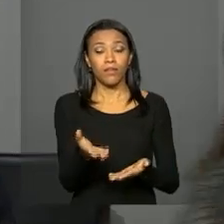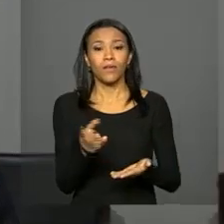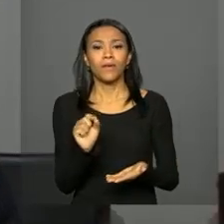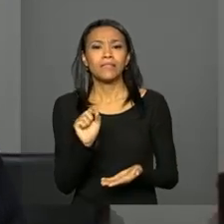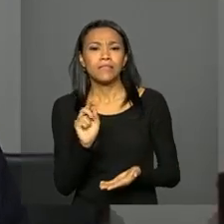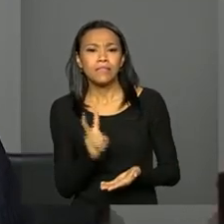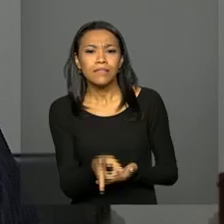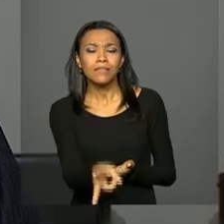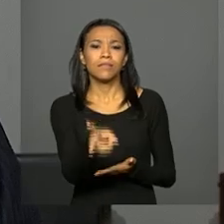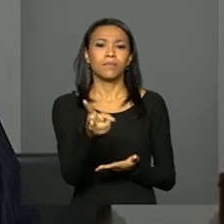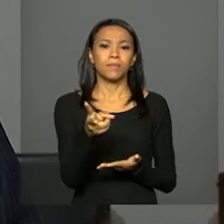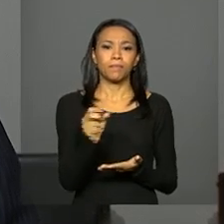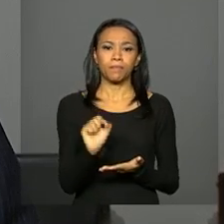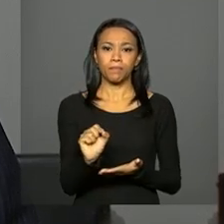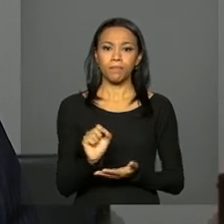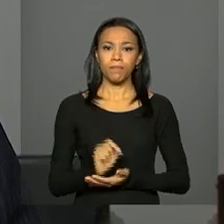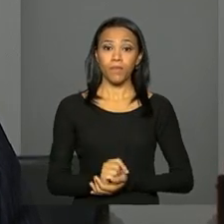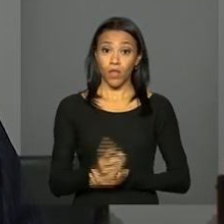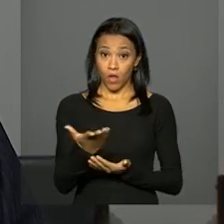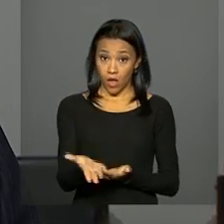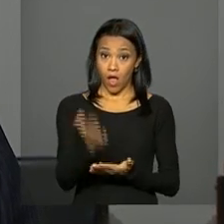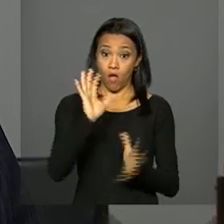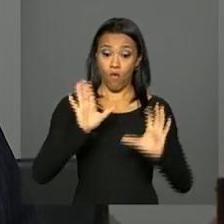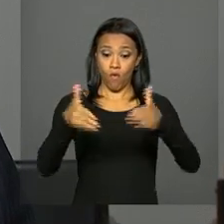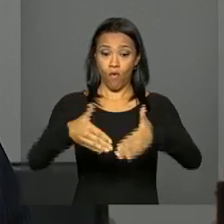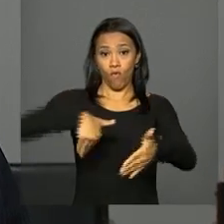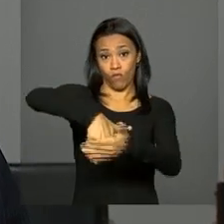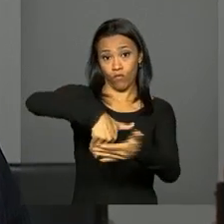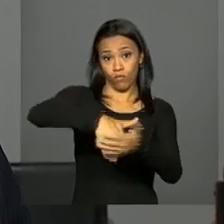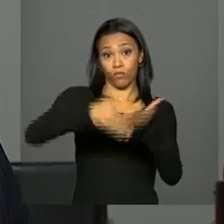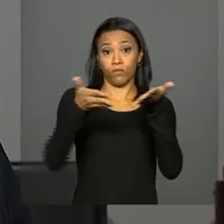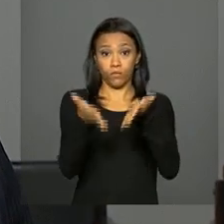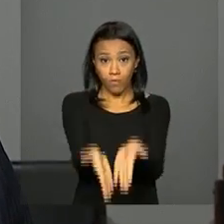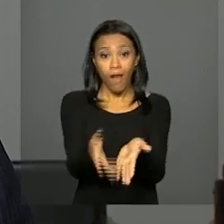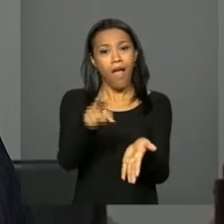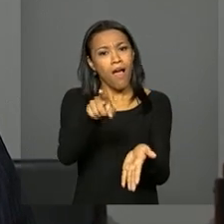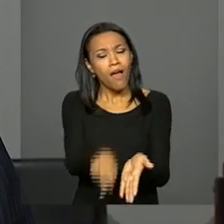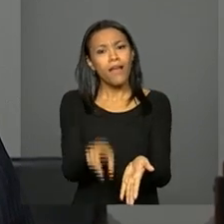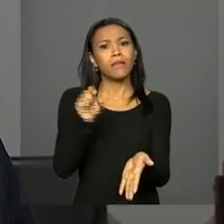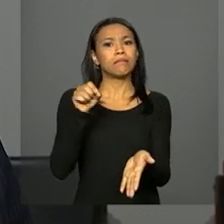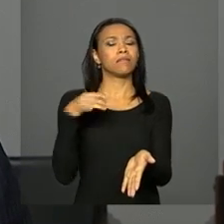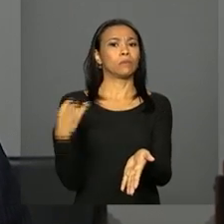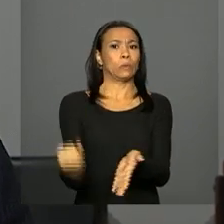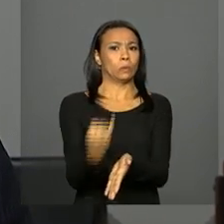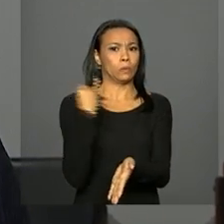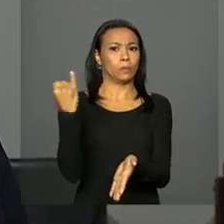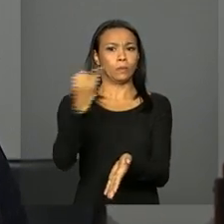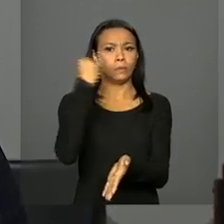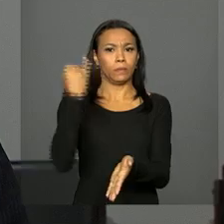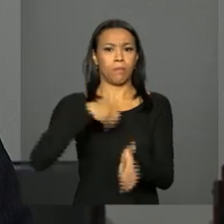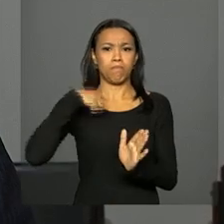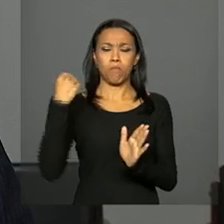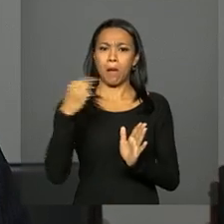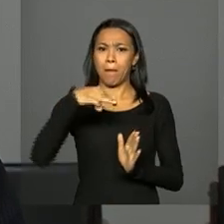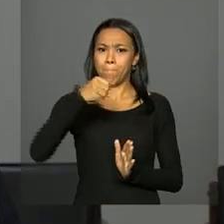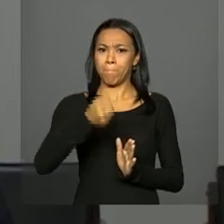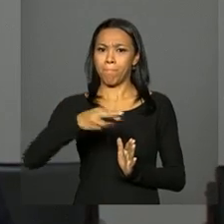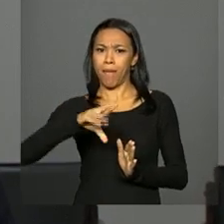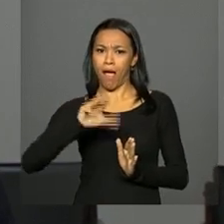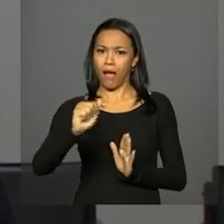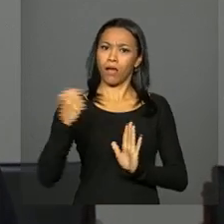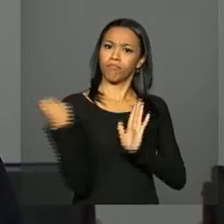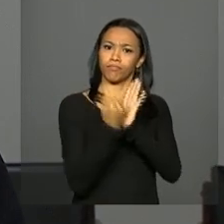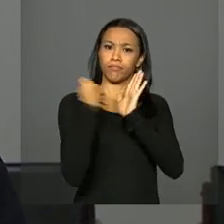participação no marketing esportivo, tá? O futebol, ele representa uma exposição de marca muito grande e um rejuvenescimento da marca.